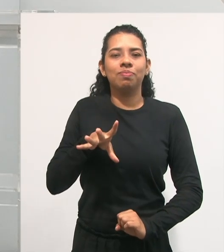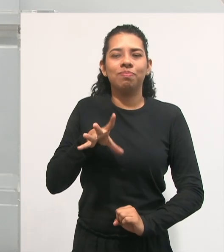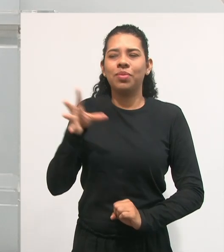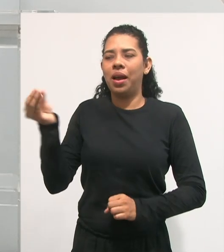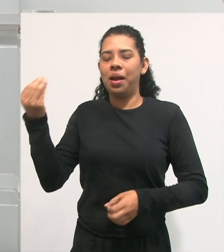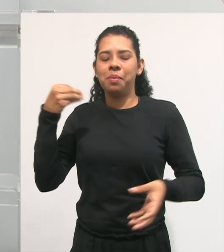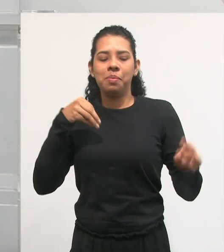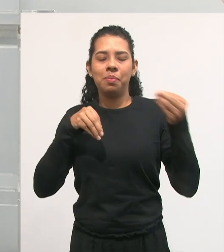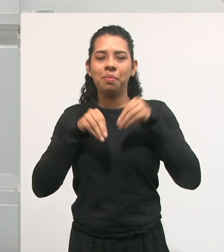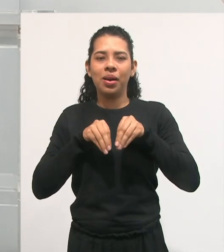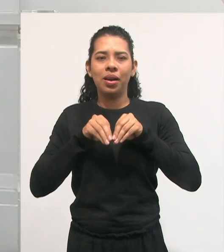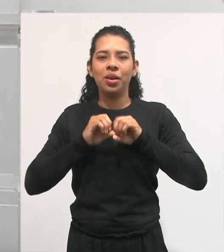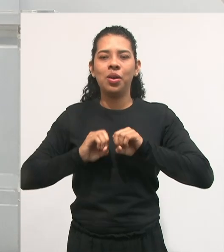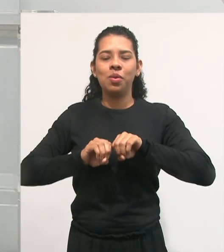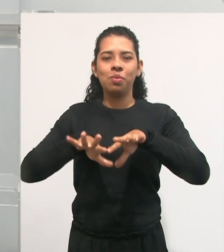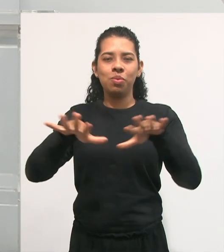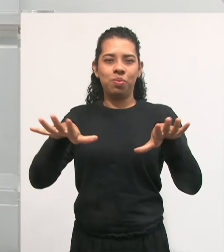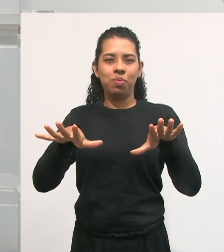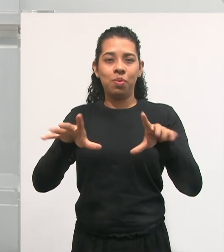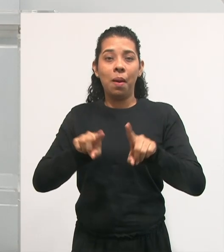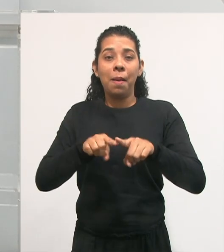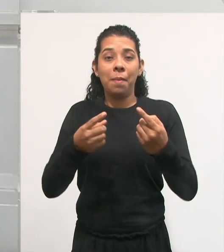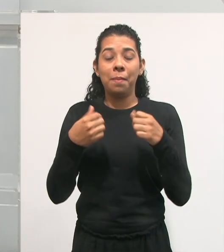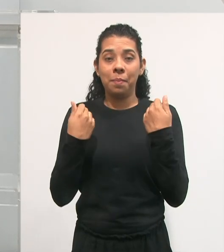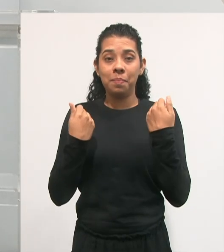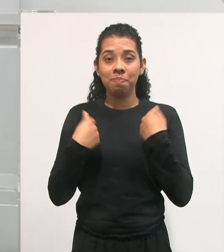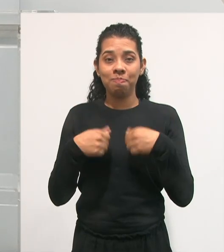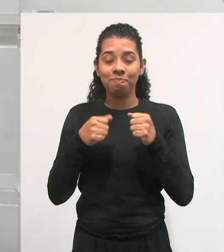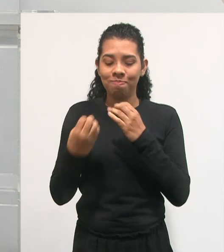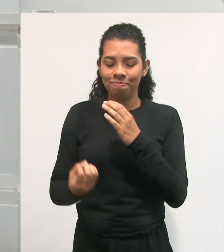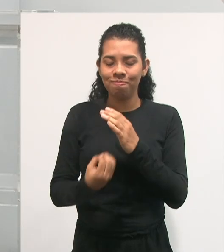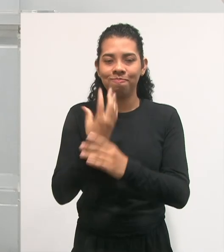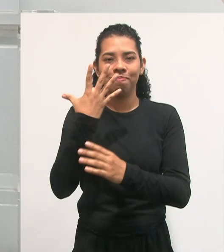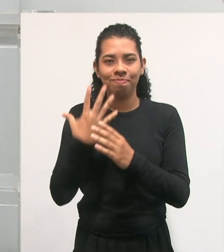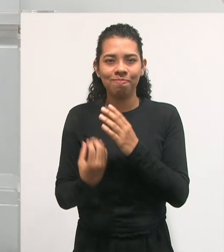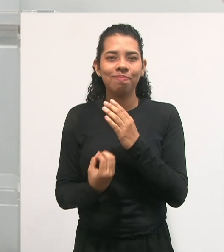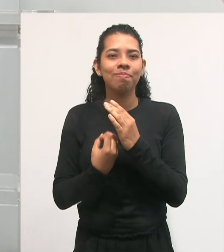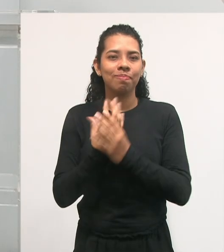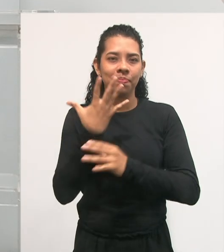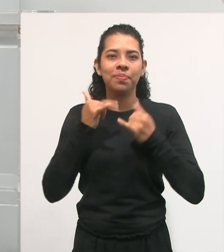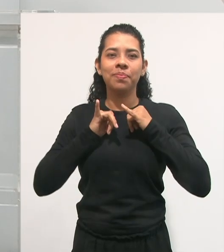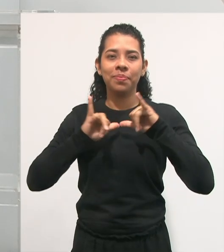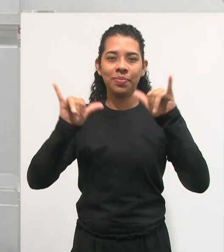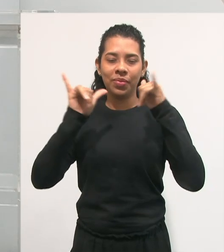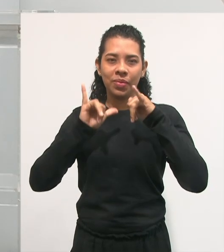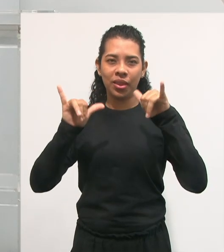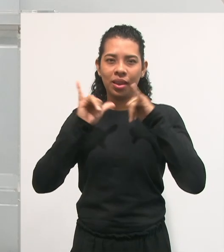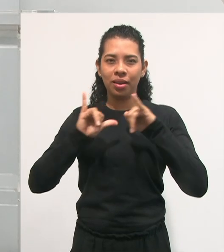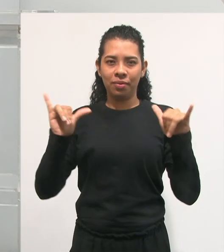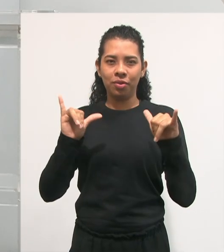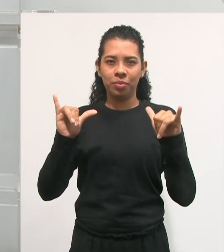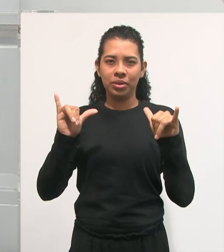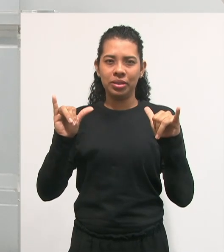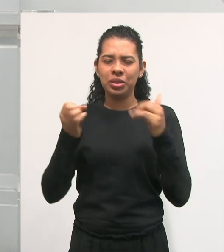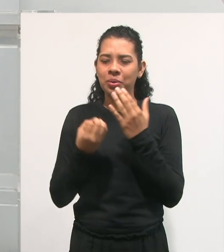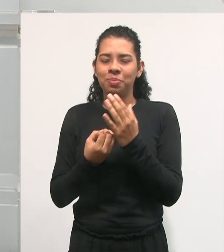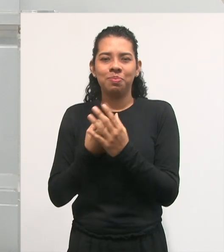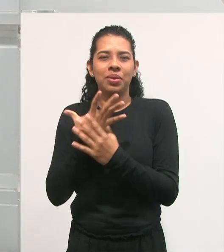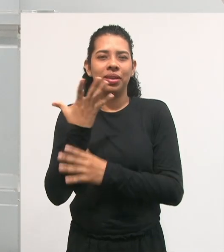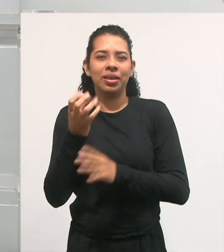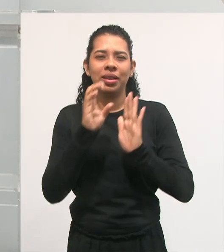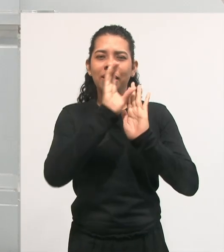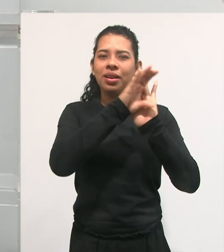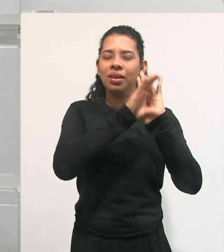um determinado pensamento, mas que ele consiga criar informações, né? Elaborar